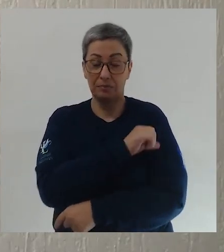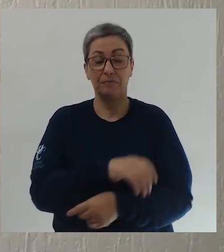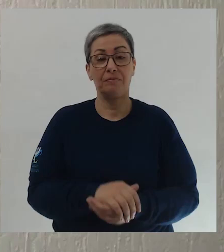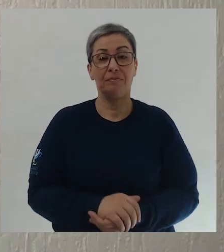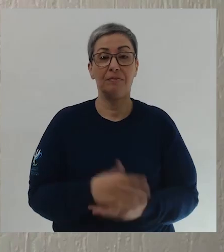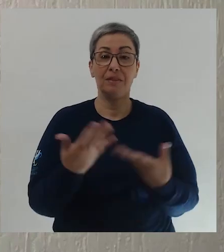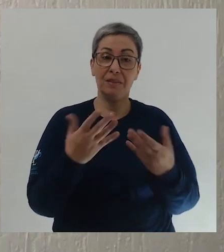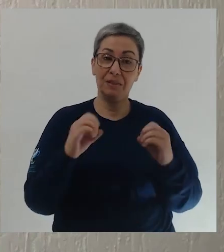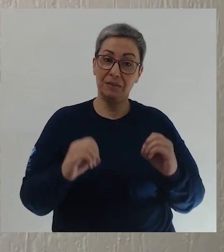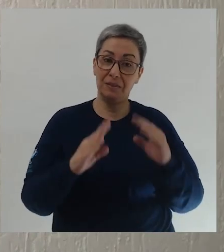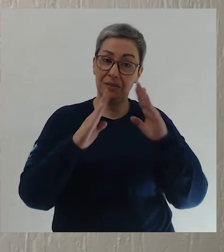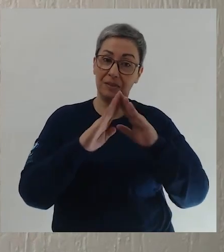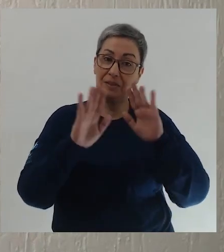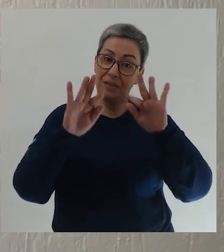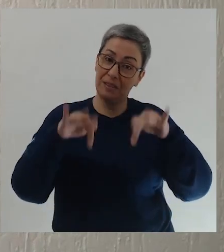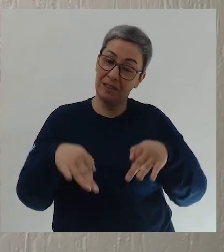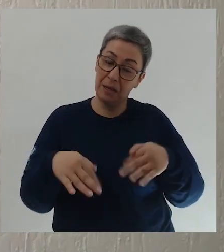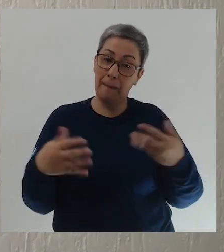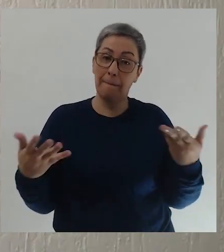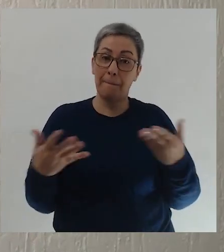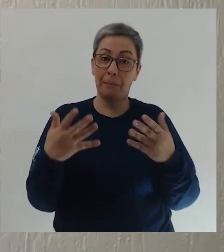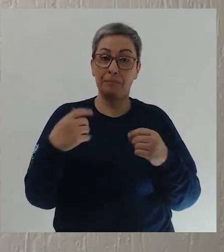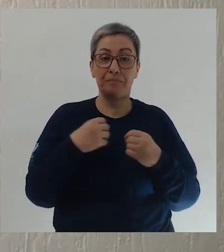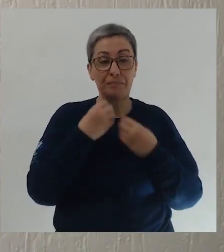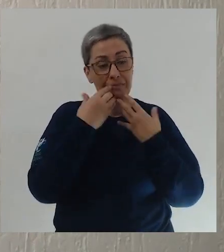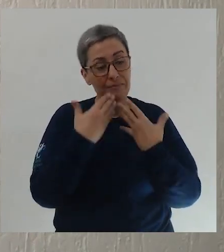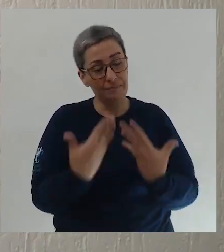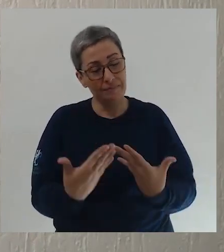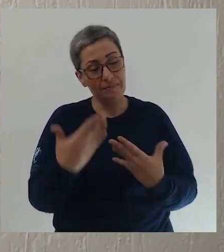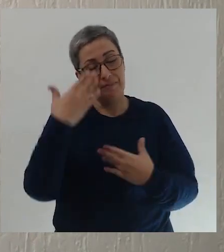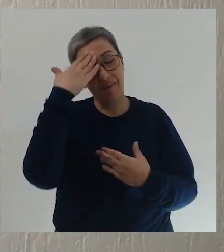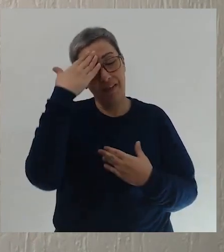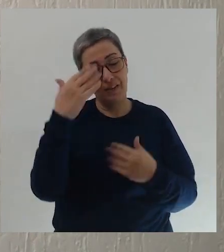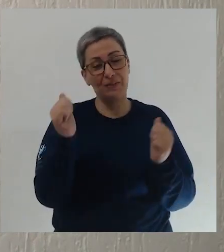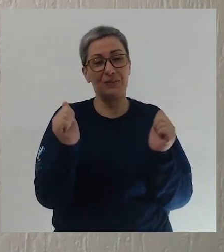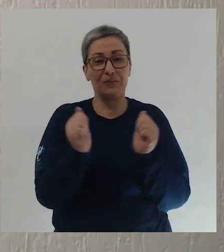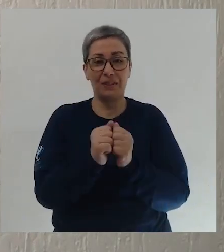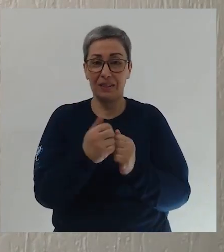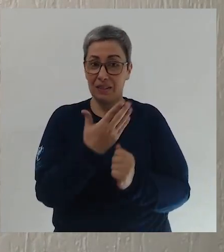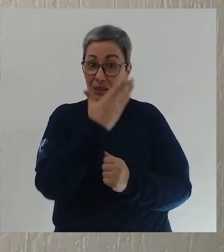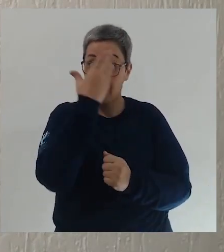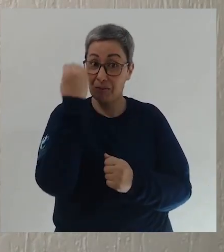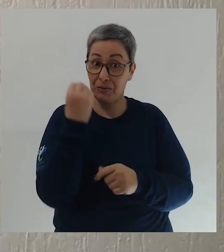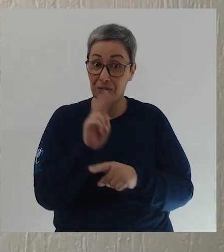EJA Ciclo 2. O programa de hoje vai ficando por aqui. Muito obrigada pela